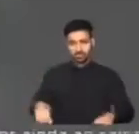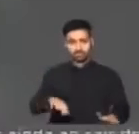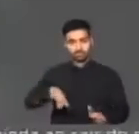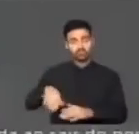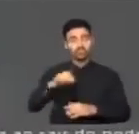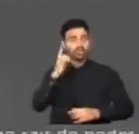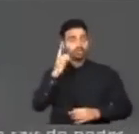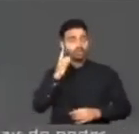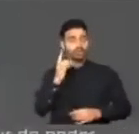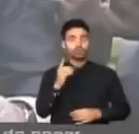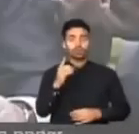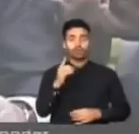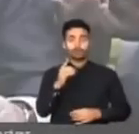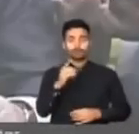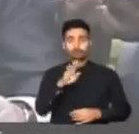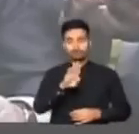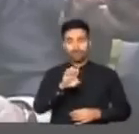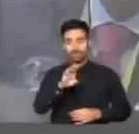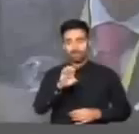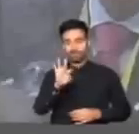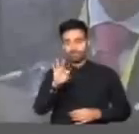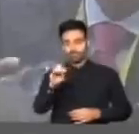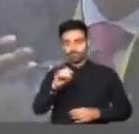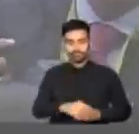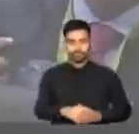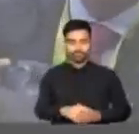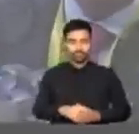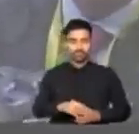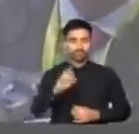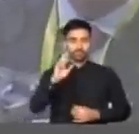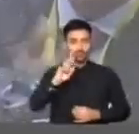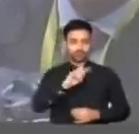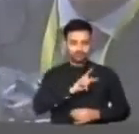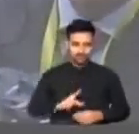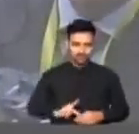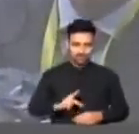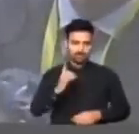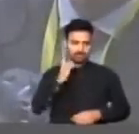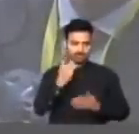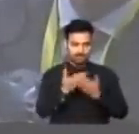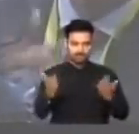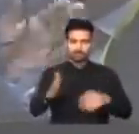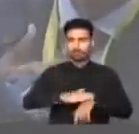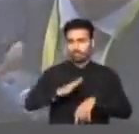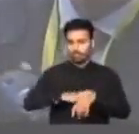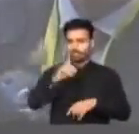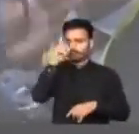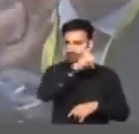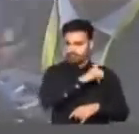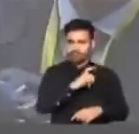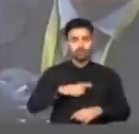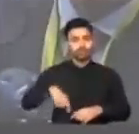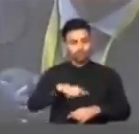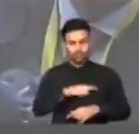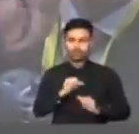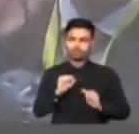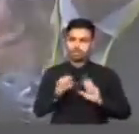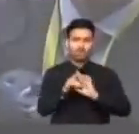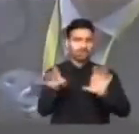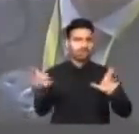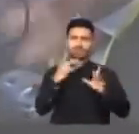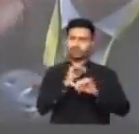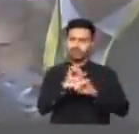Deputado Bebeto, do PSB. Senhor presidente, senhores e senhoras deputadas, em momentos de dificuldades é que nós podemos afirmar o